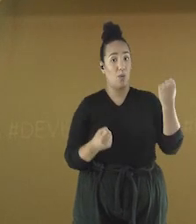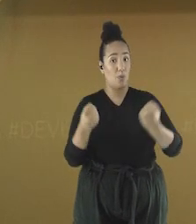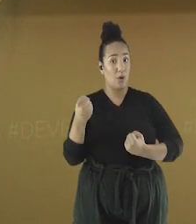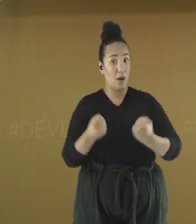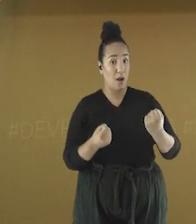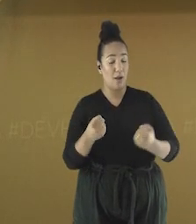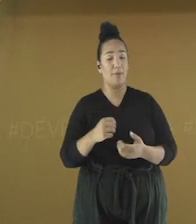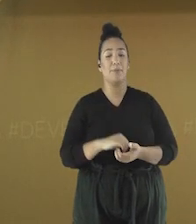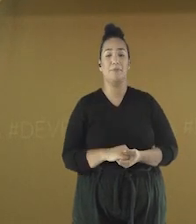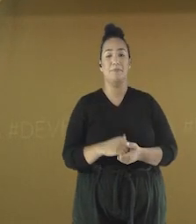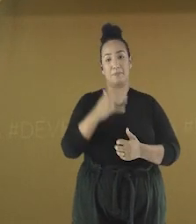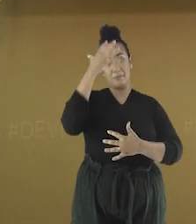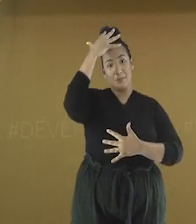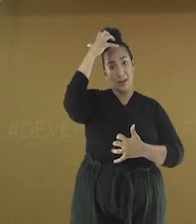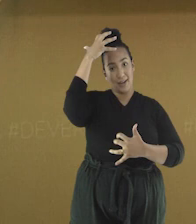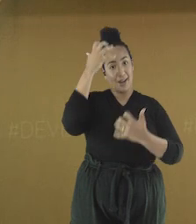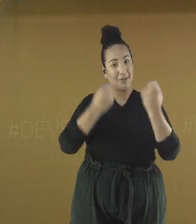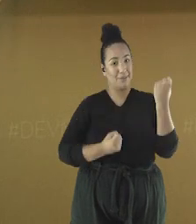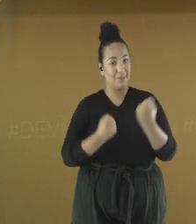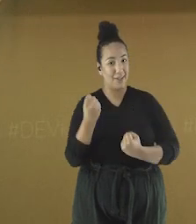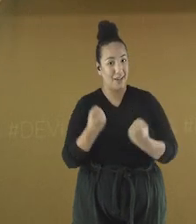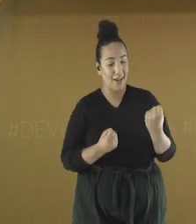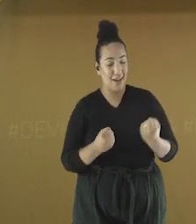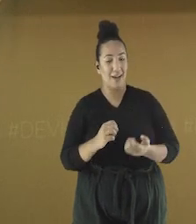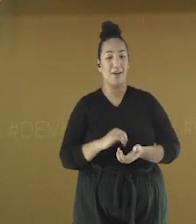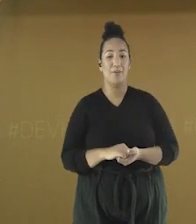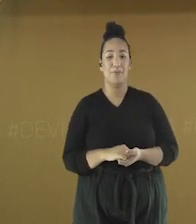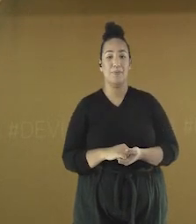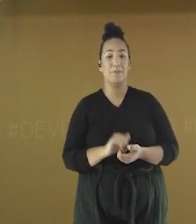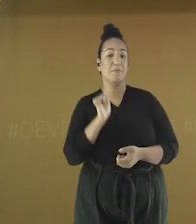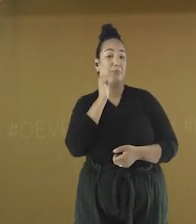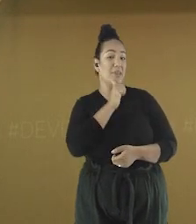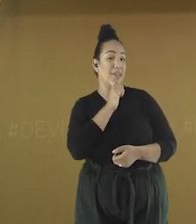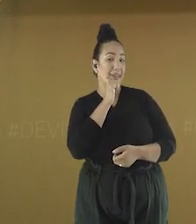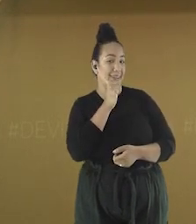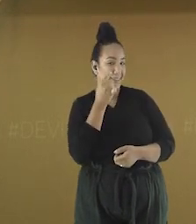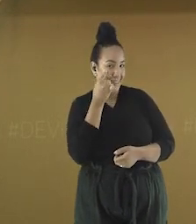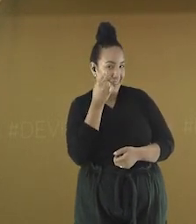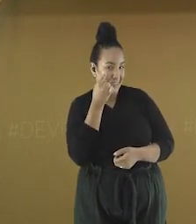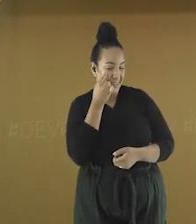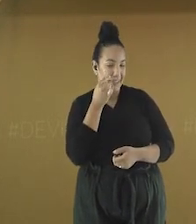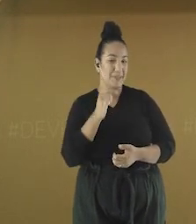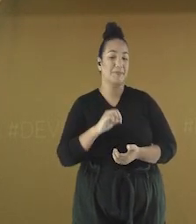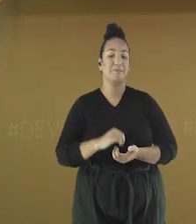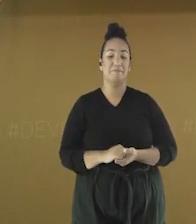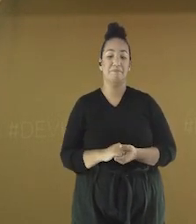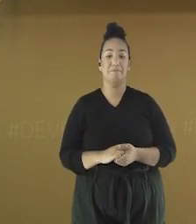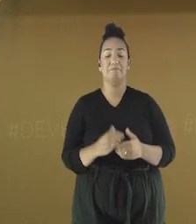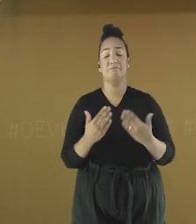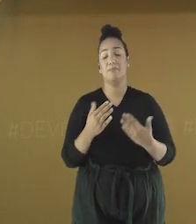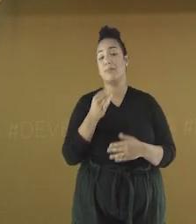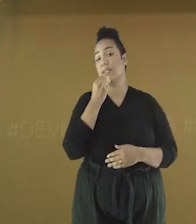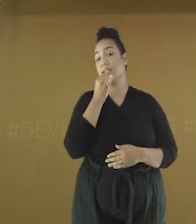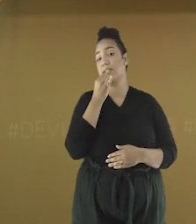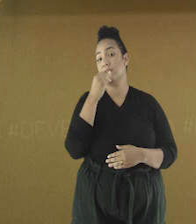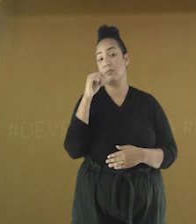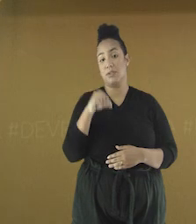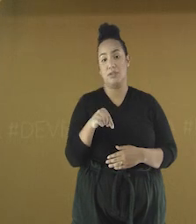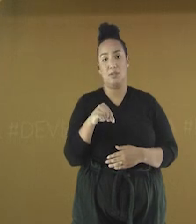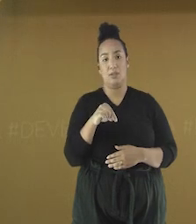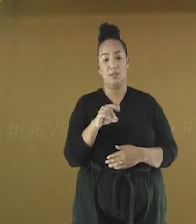motor, macaco do carro e menina dos olhos. No caso aqui, vamos pegar, por exemplo, dente de